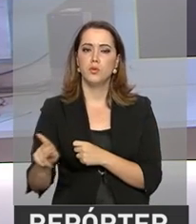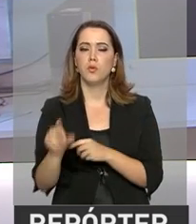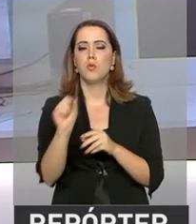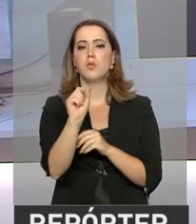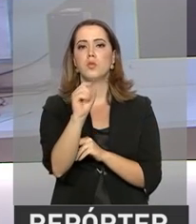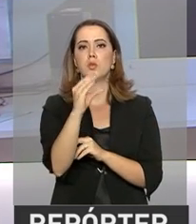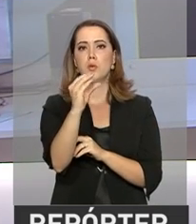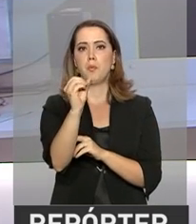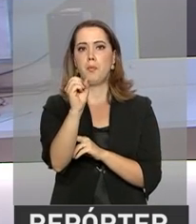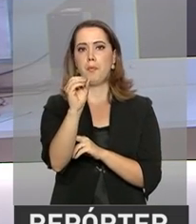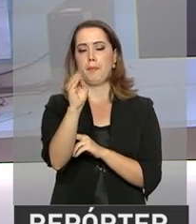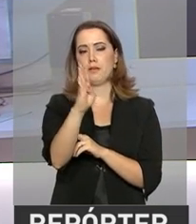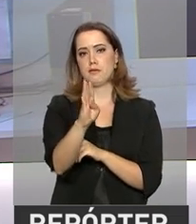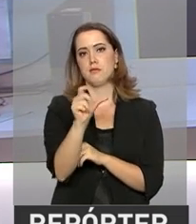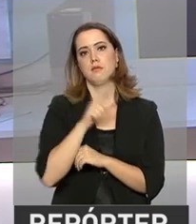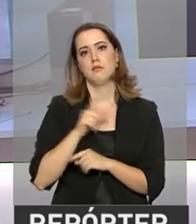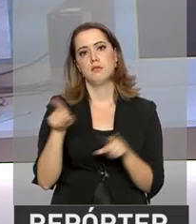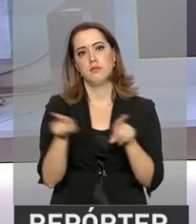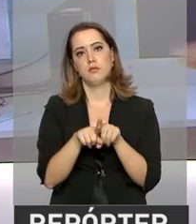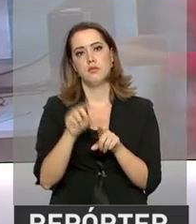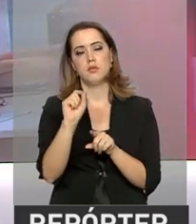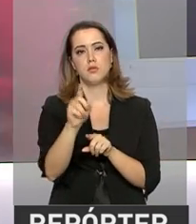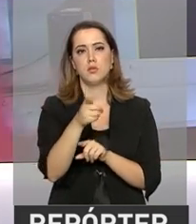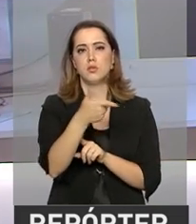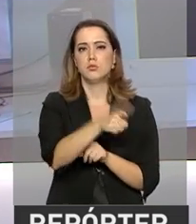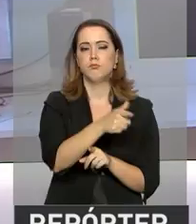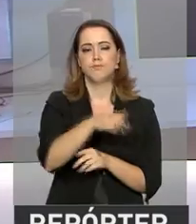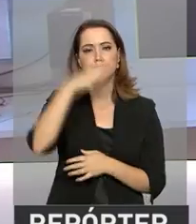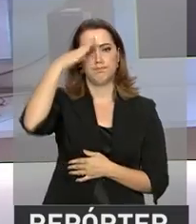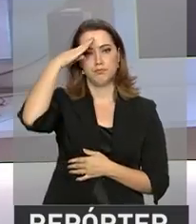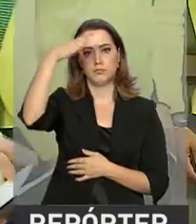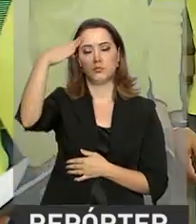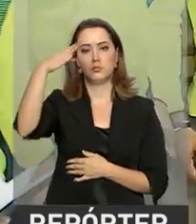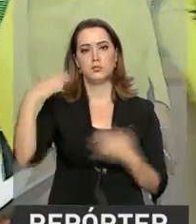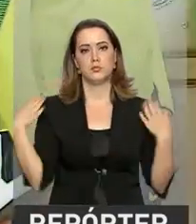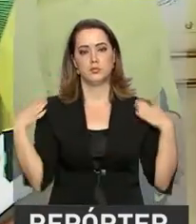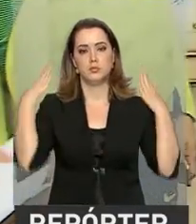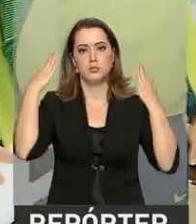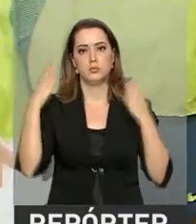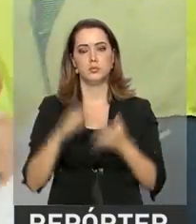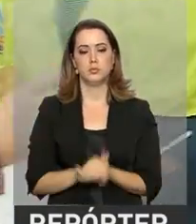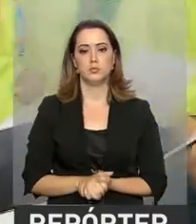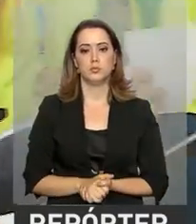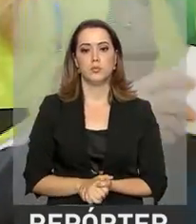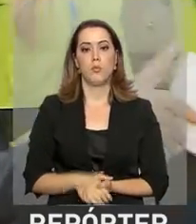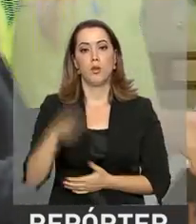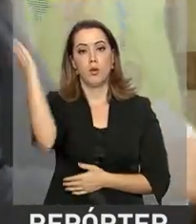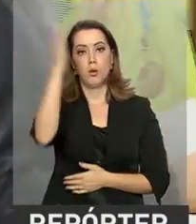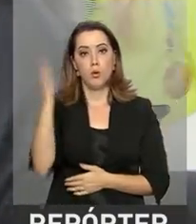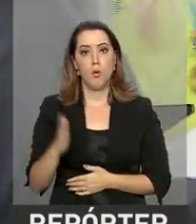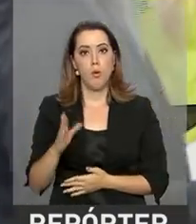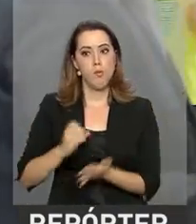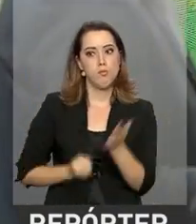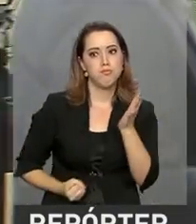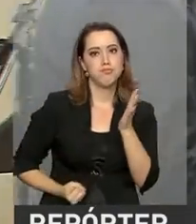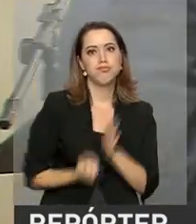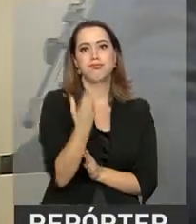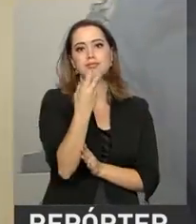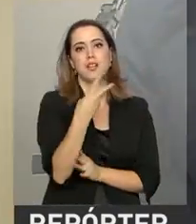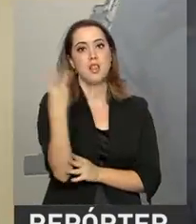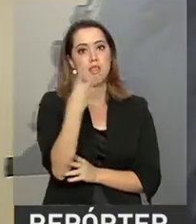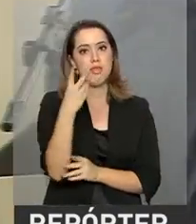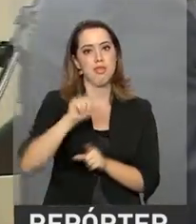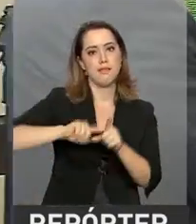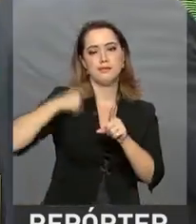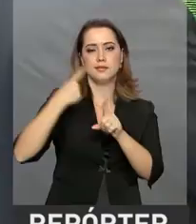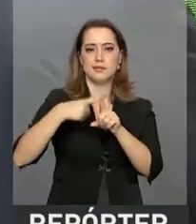carlos arthur nuzmann e de autoridades das forças armadas o brasil quase triplicou a participação